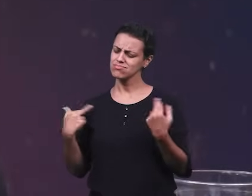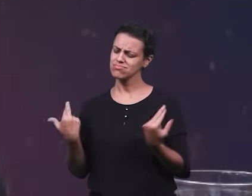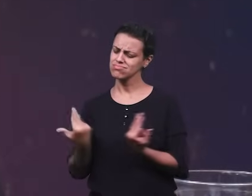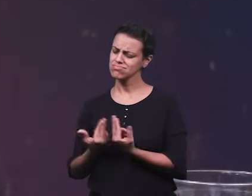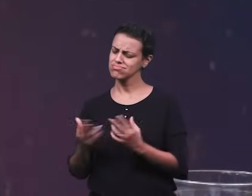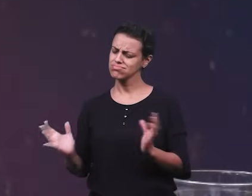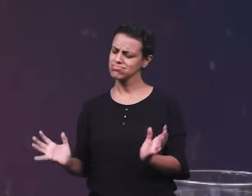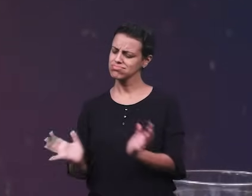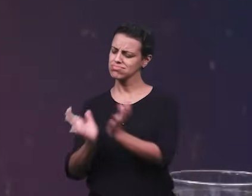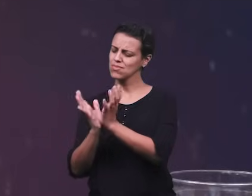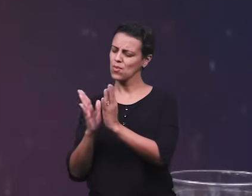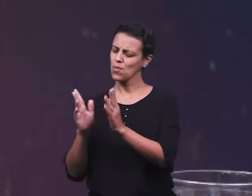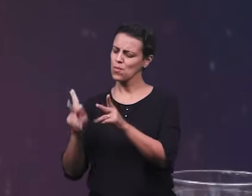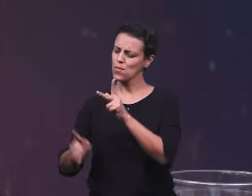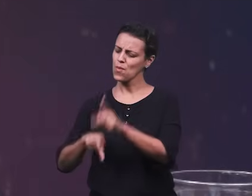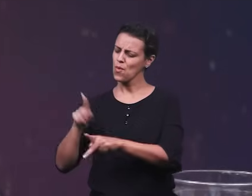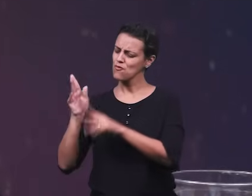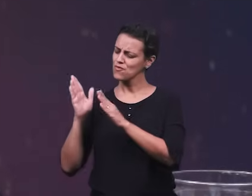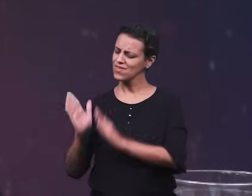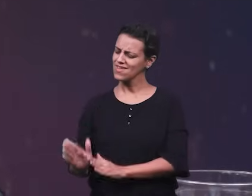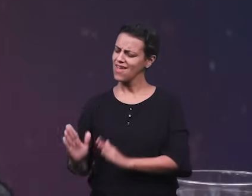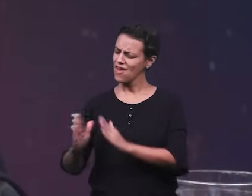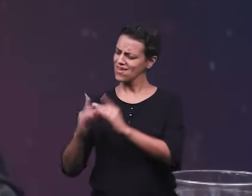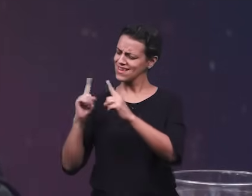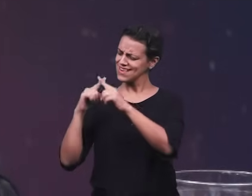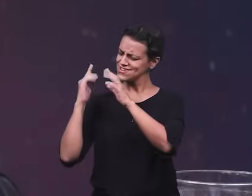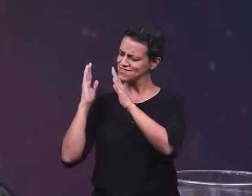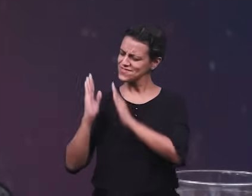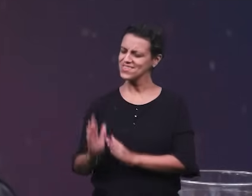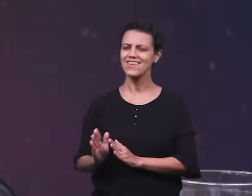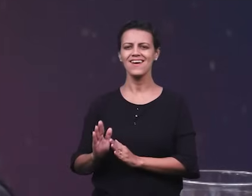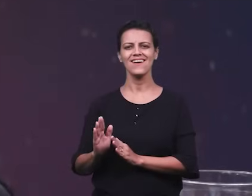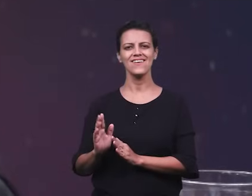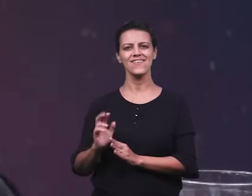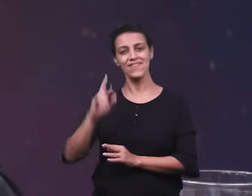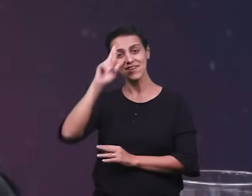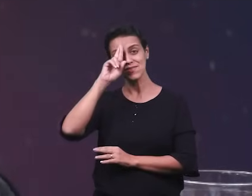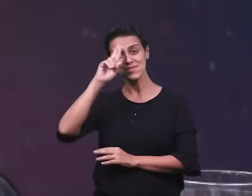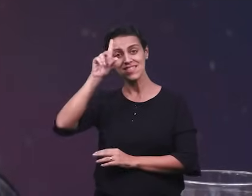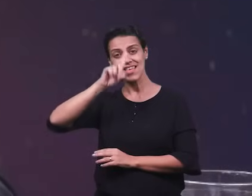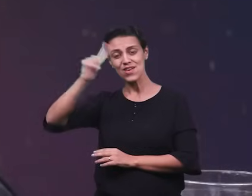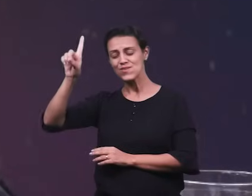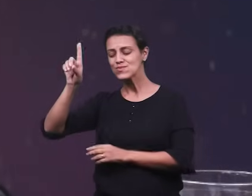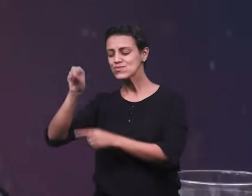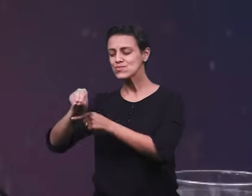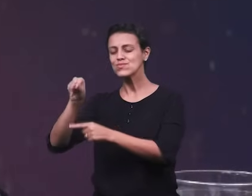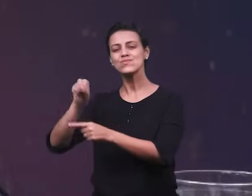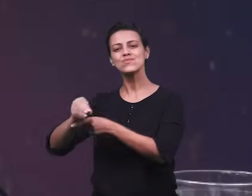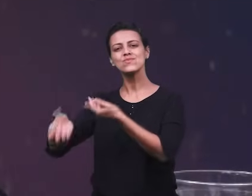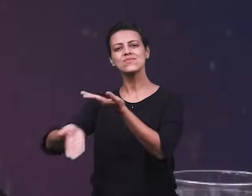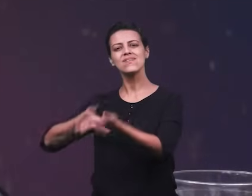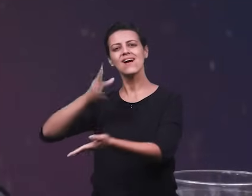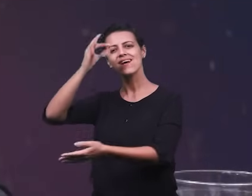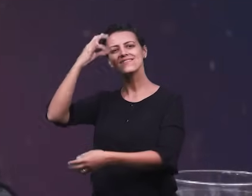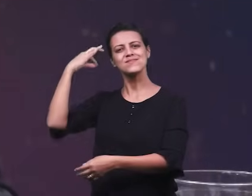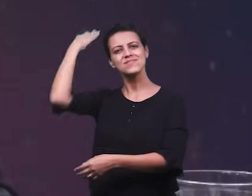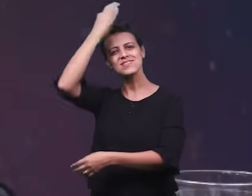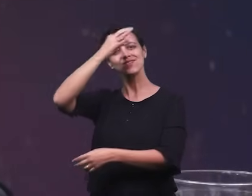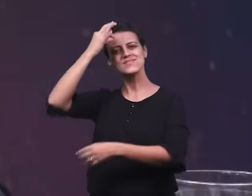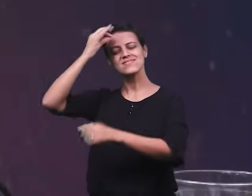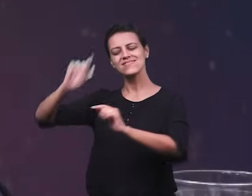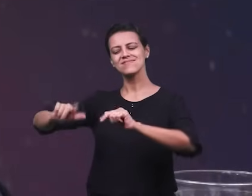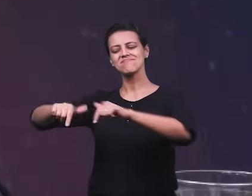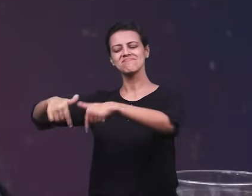que a igreja fiel do Senhor está ali reunida e ele preserva com atitudes do Espírito Santo, que é esse sangue. Então